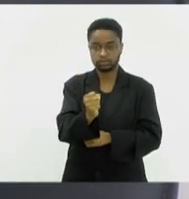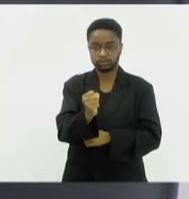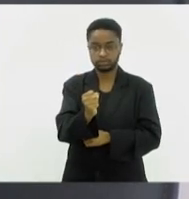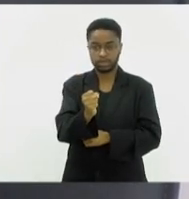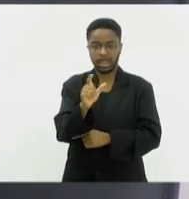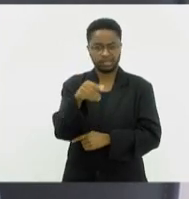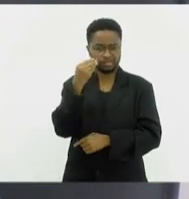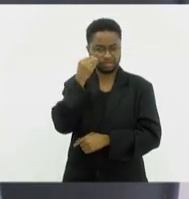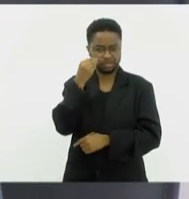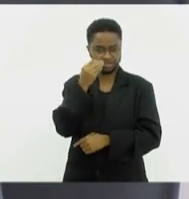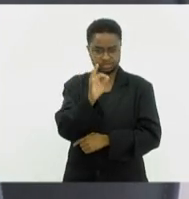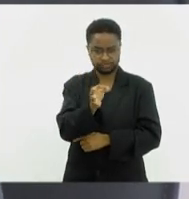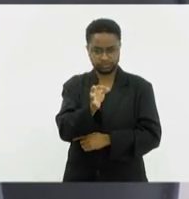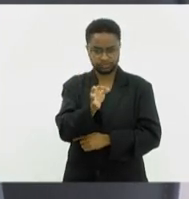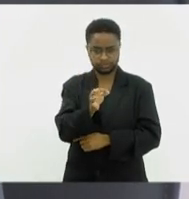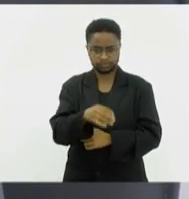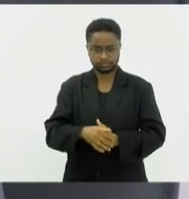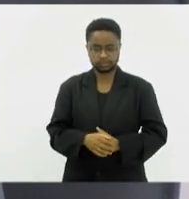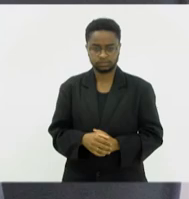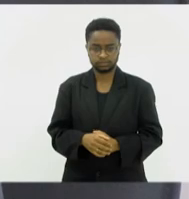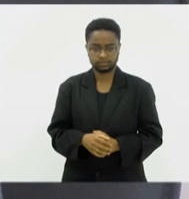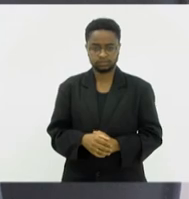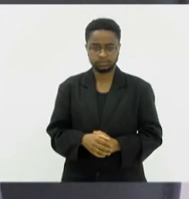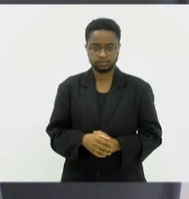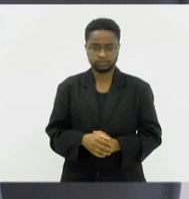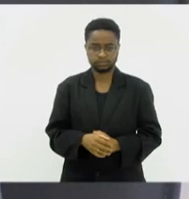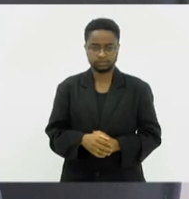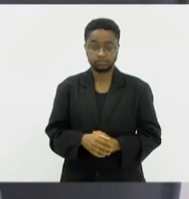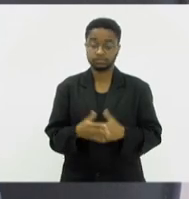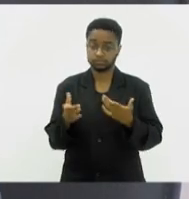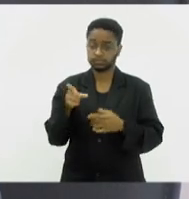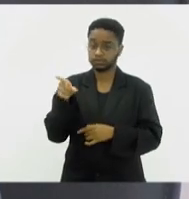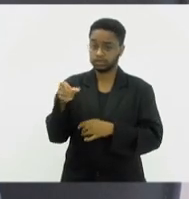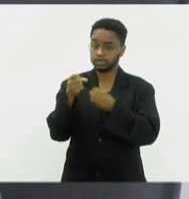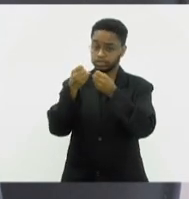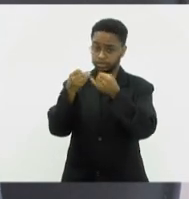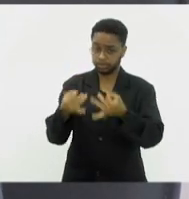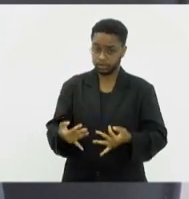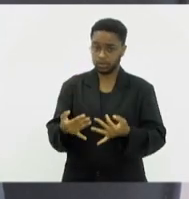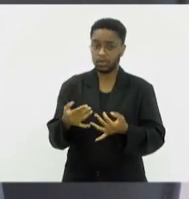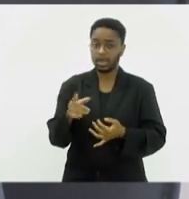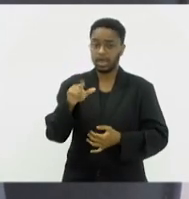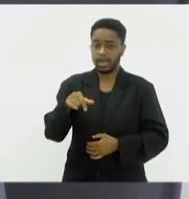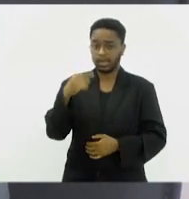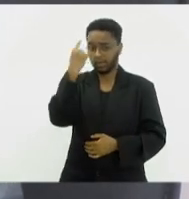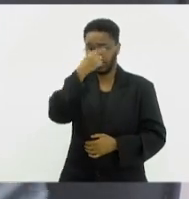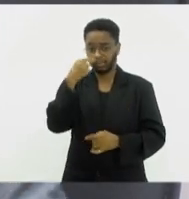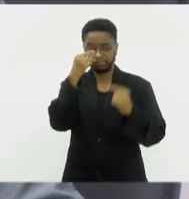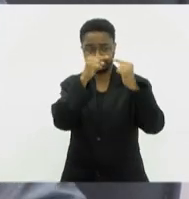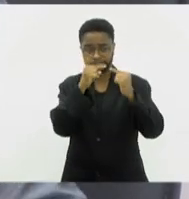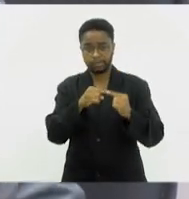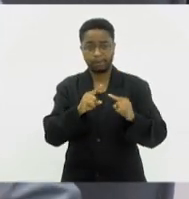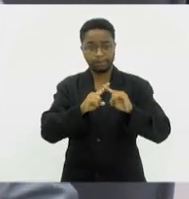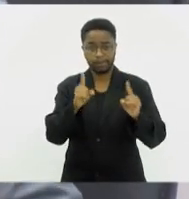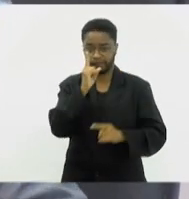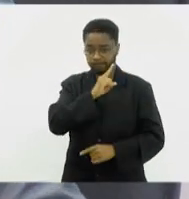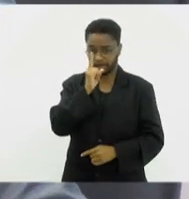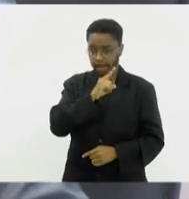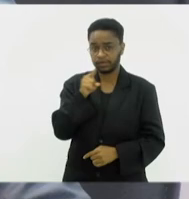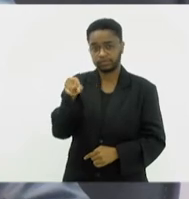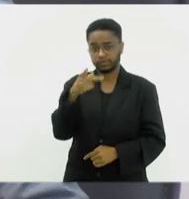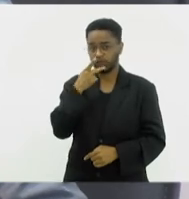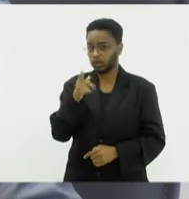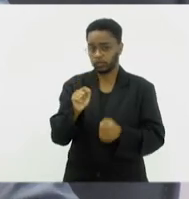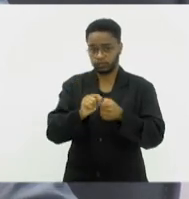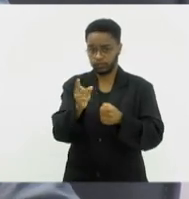foi pela tentativa, né? Sim. O senhor explicou que foi uma questão de reconhecimento, que o senhor não cometeu, afirma